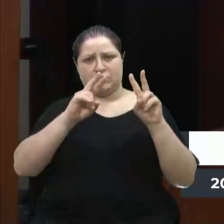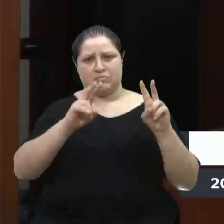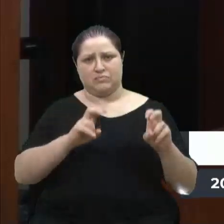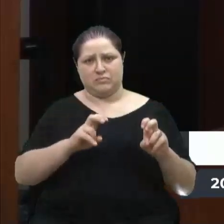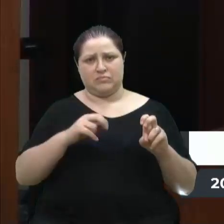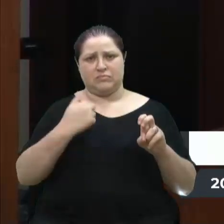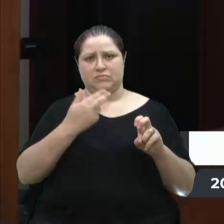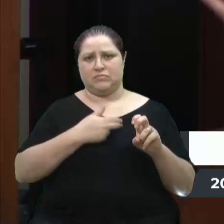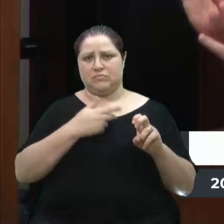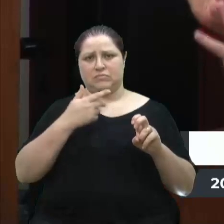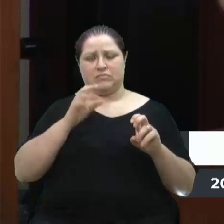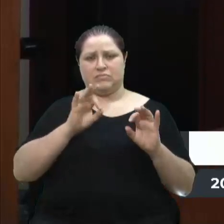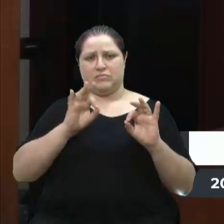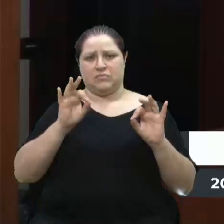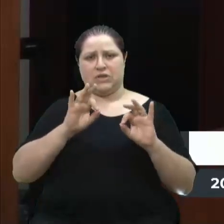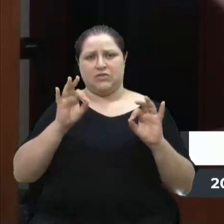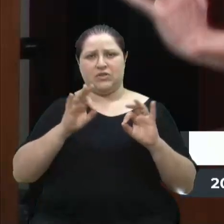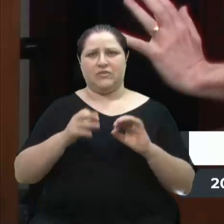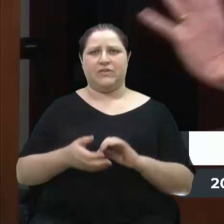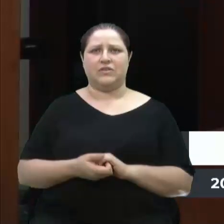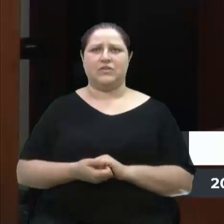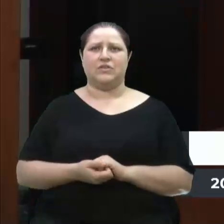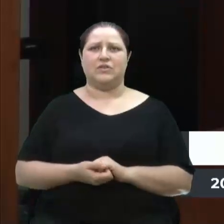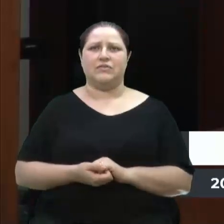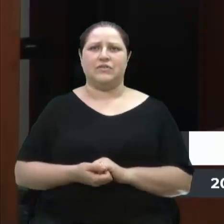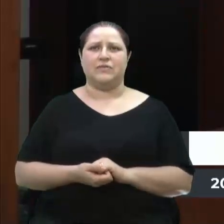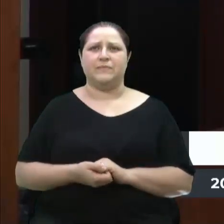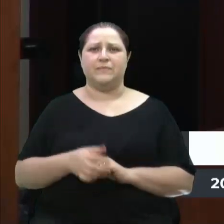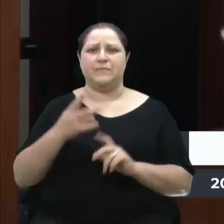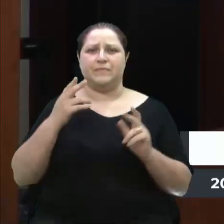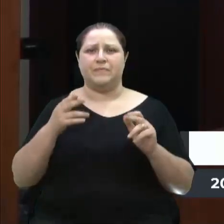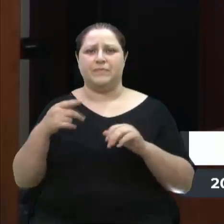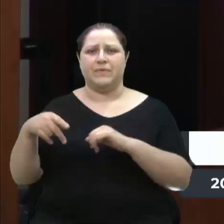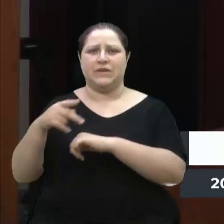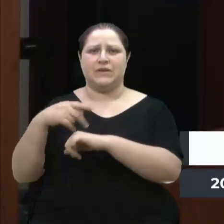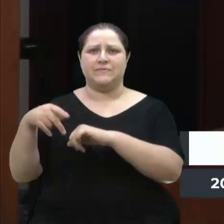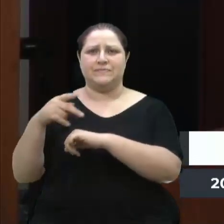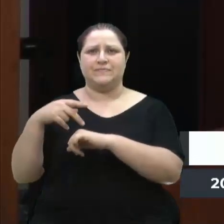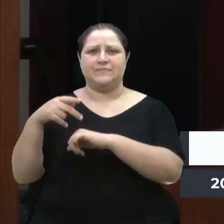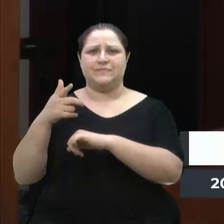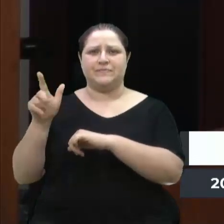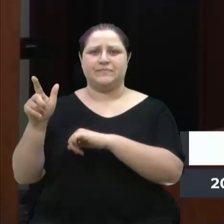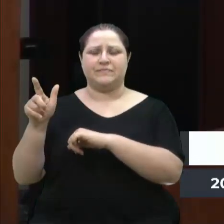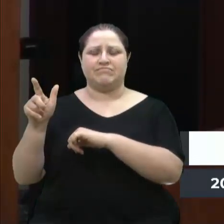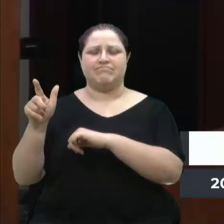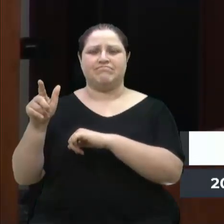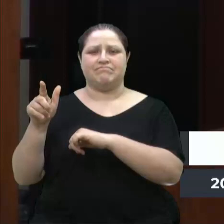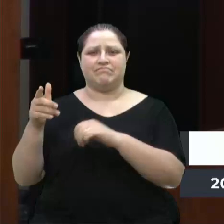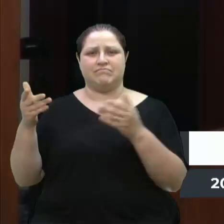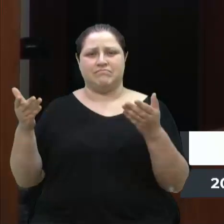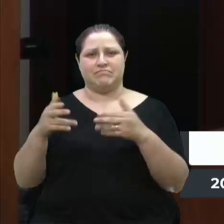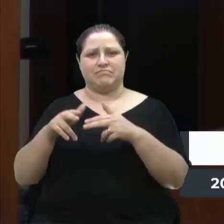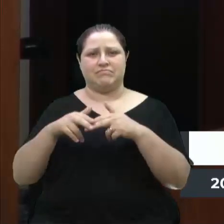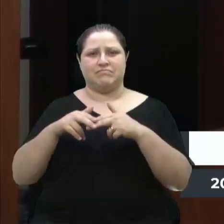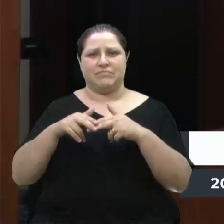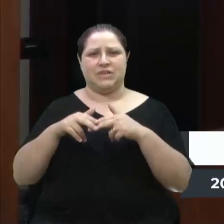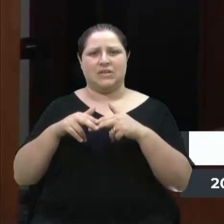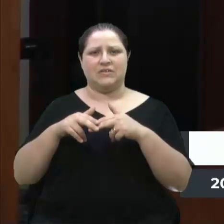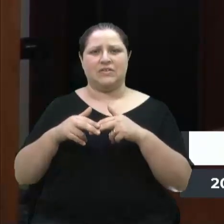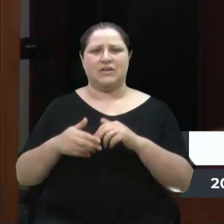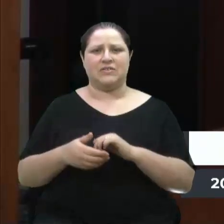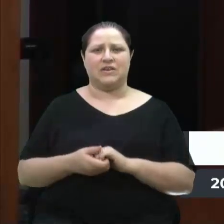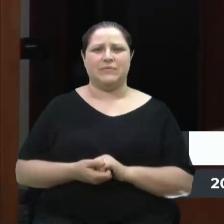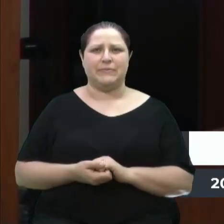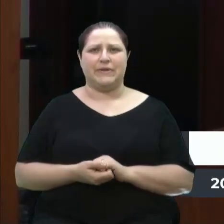para que nós não nos tornamos o que países vizinhos estão se tornando hoje. E por isso que eu pedi para a senhora ficar aqui, vereadora Estela, para que eu